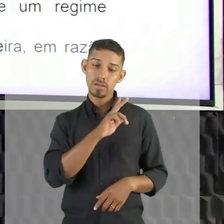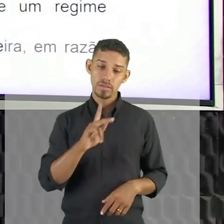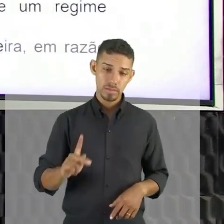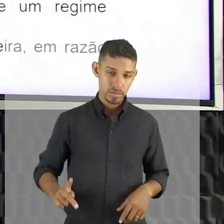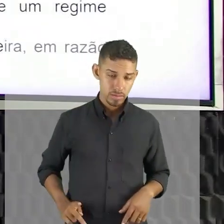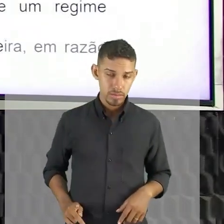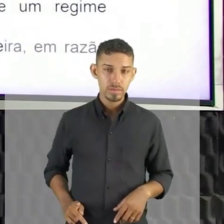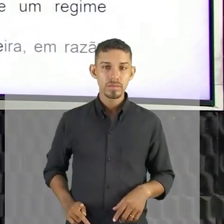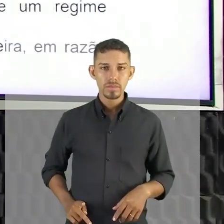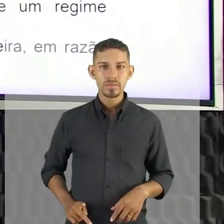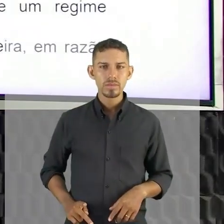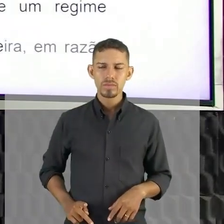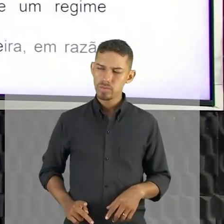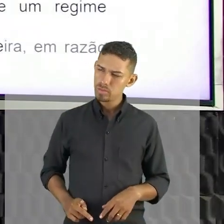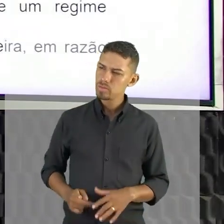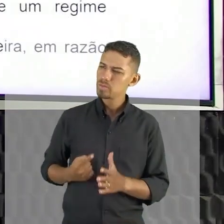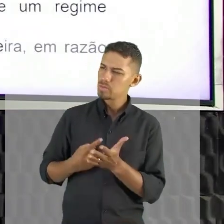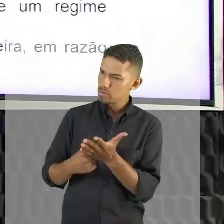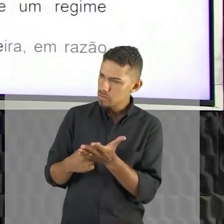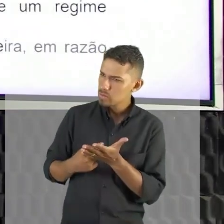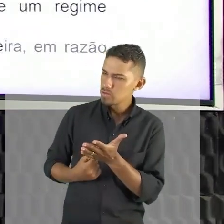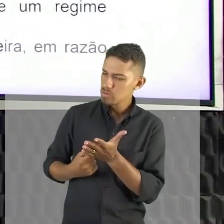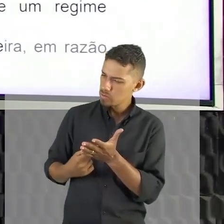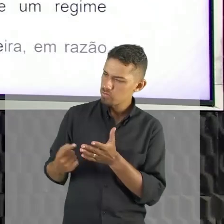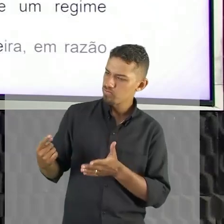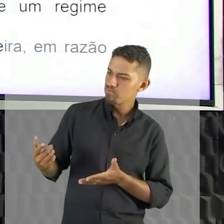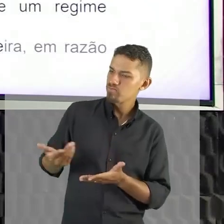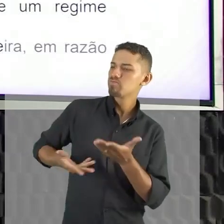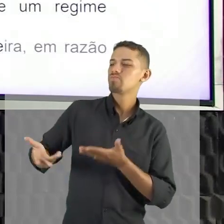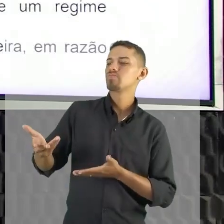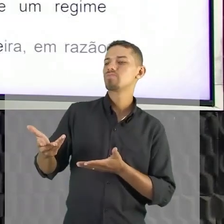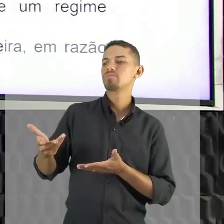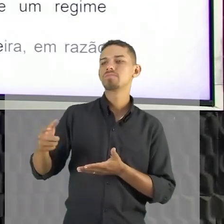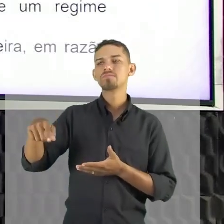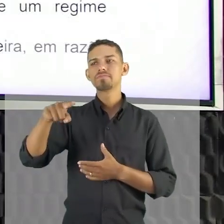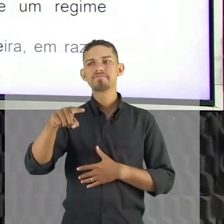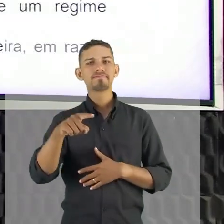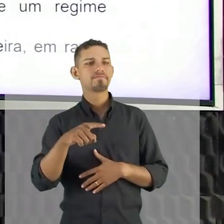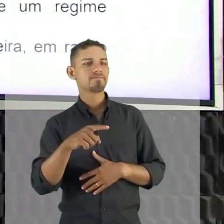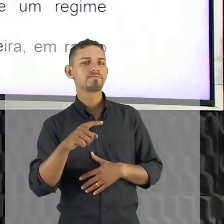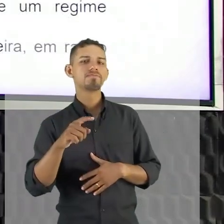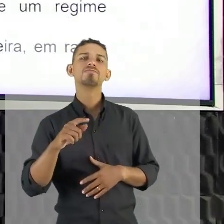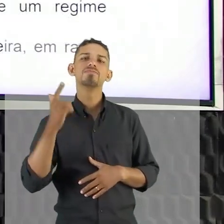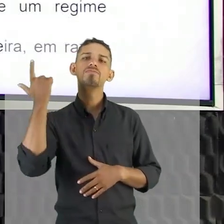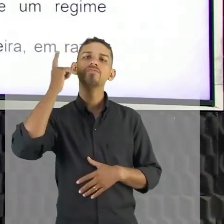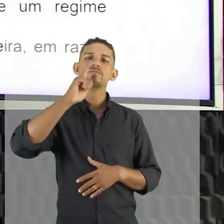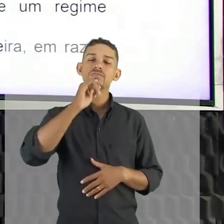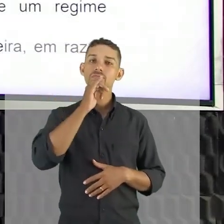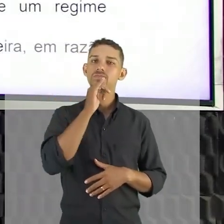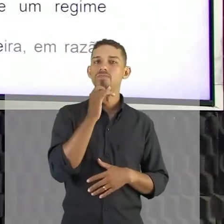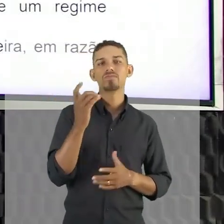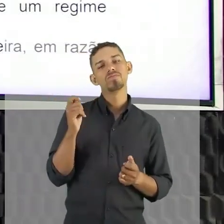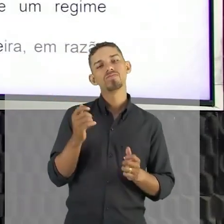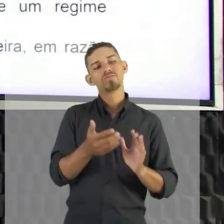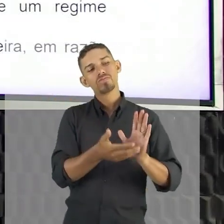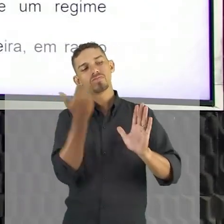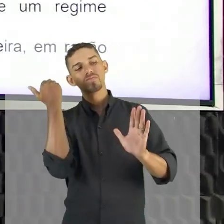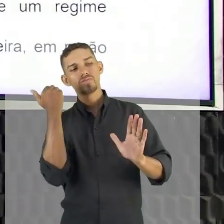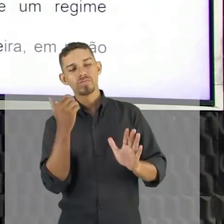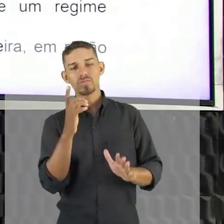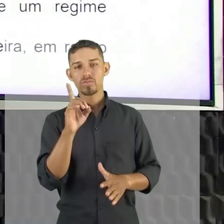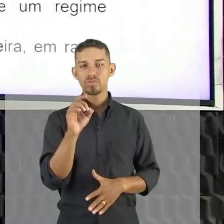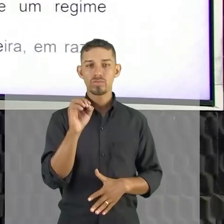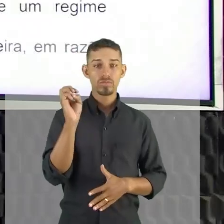República, estreitar os seus laços com as oligarquias cafeiras para, então, tirar Dom Pedro II do